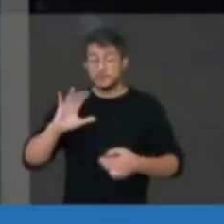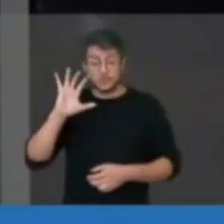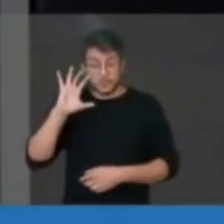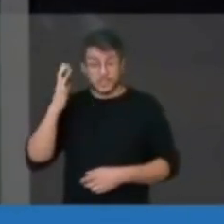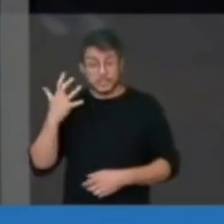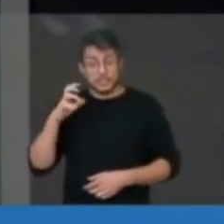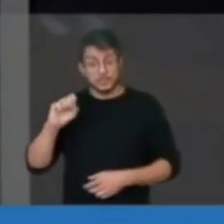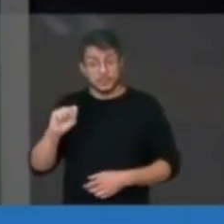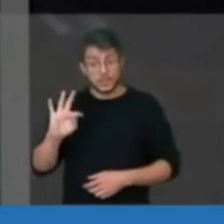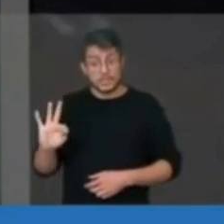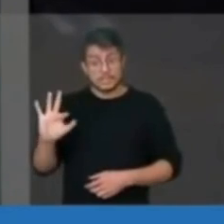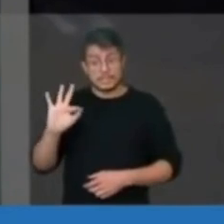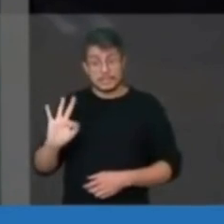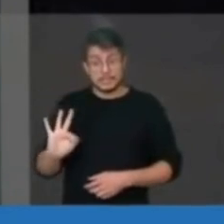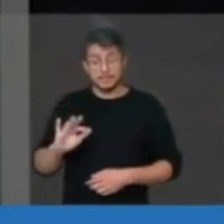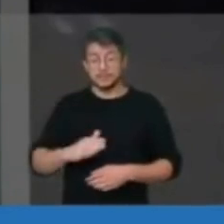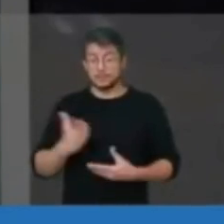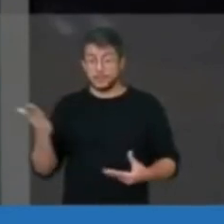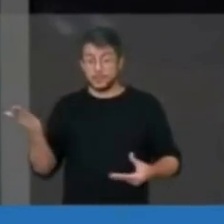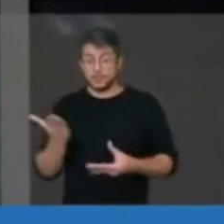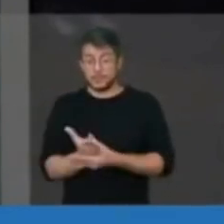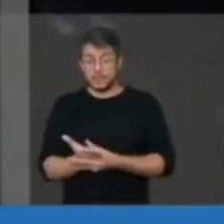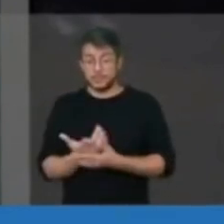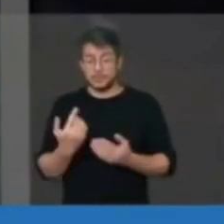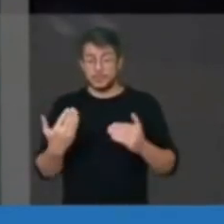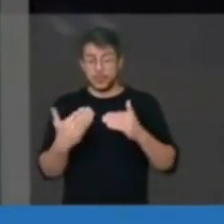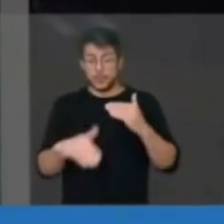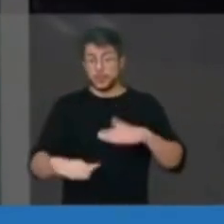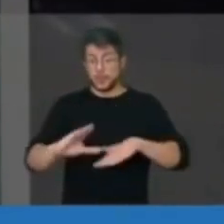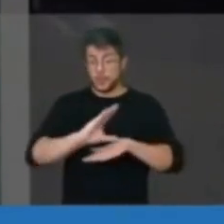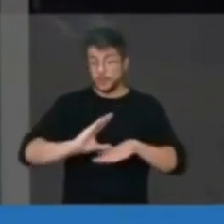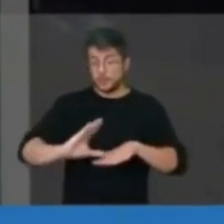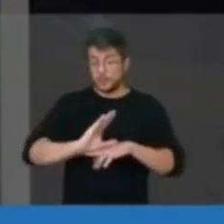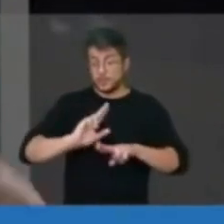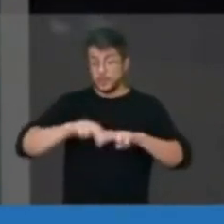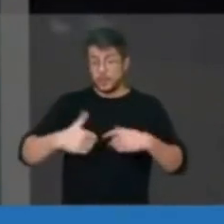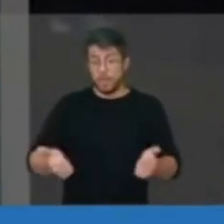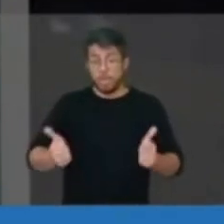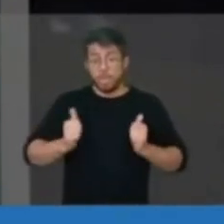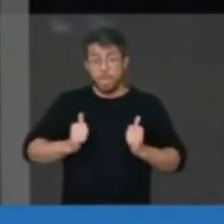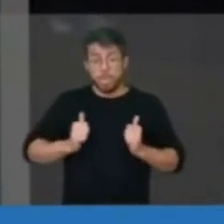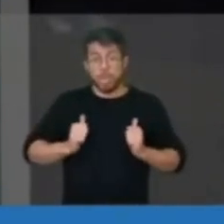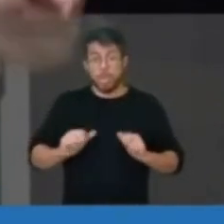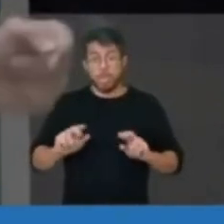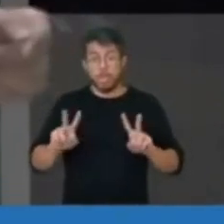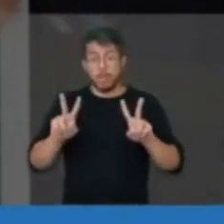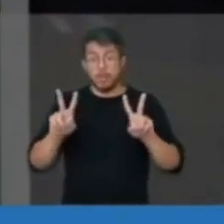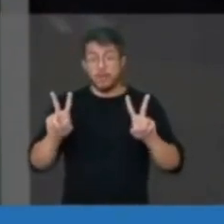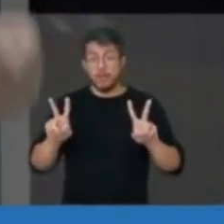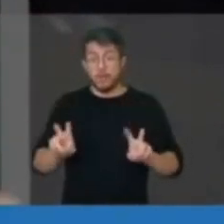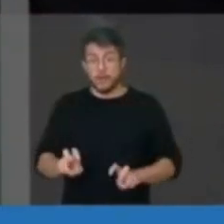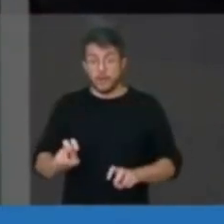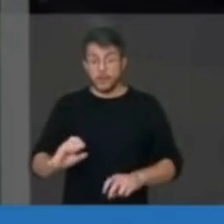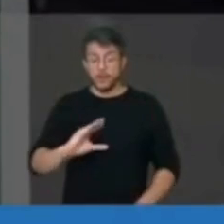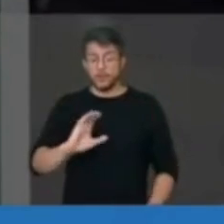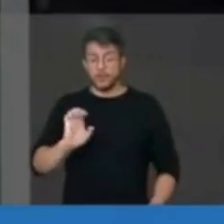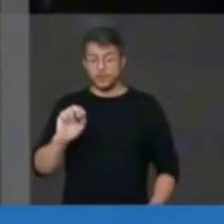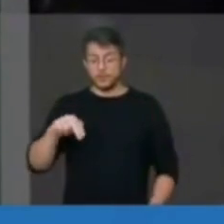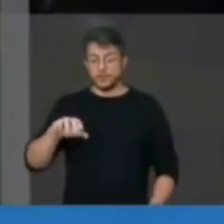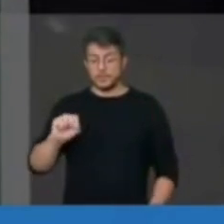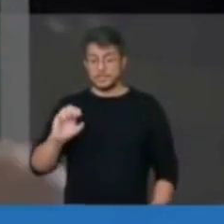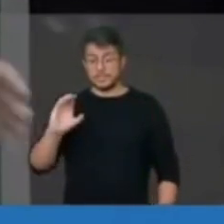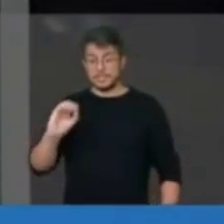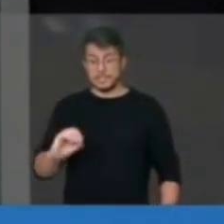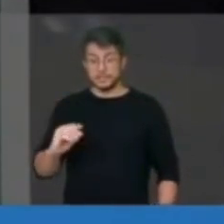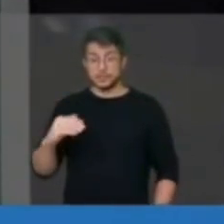STF, de uma ação direta de inconstitucionalidade por omissão, baseada no último IBGE,